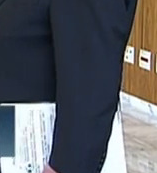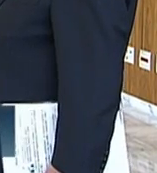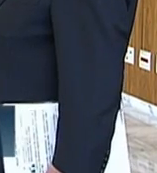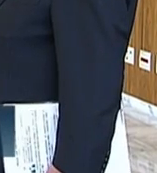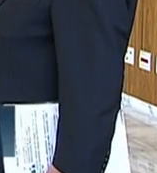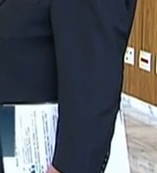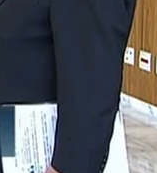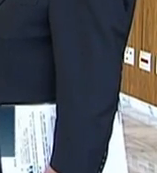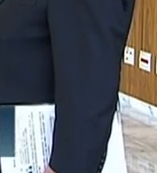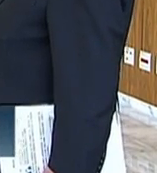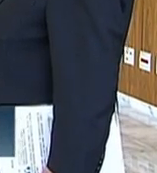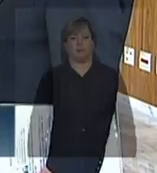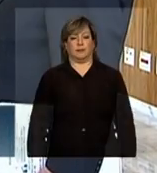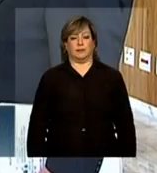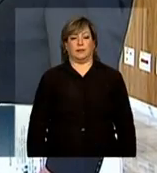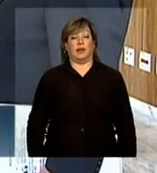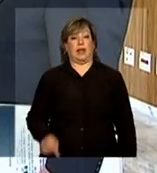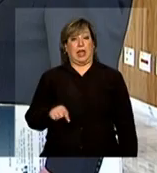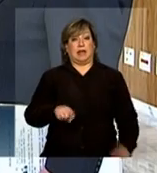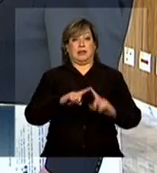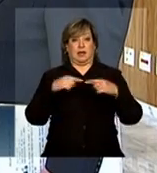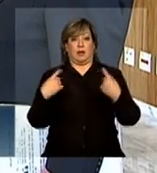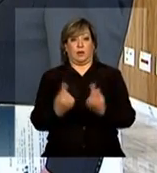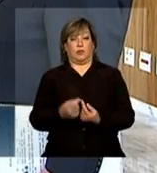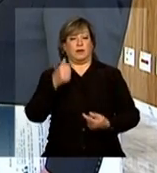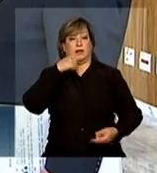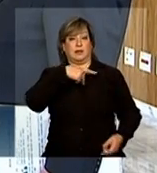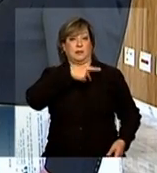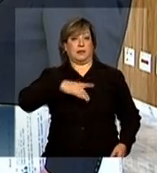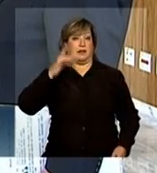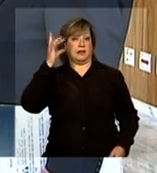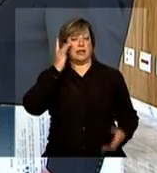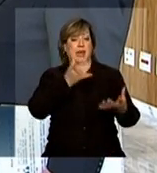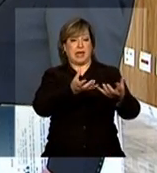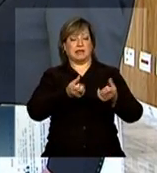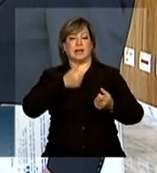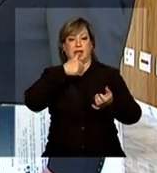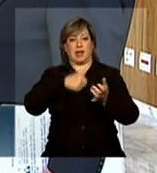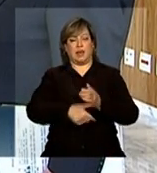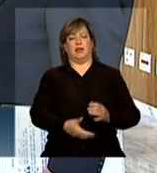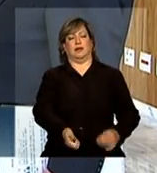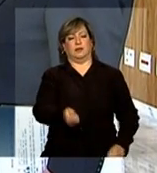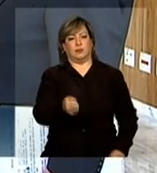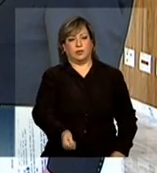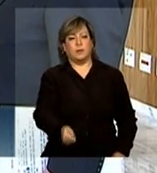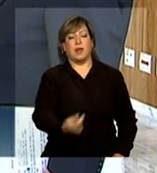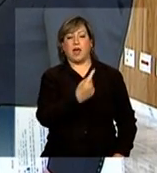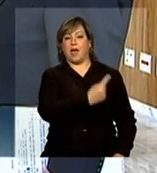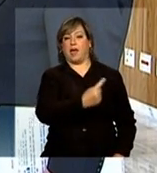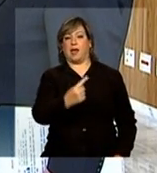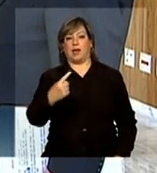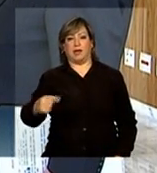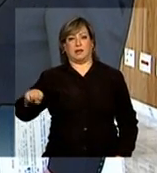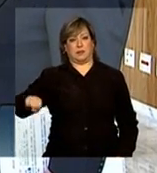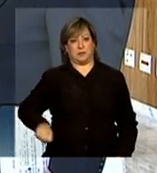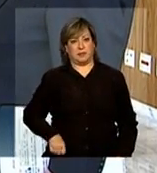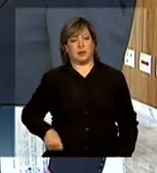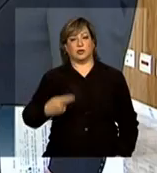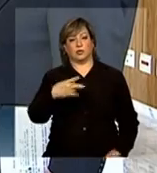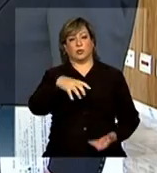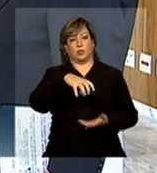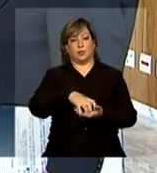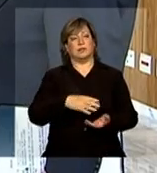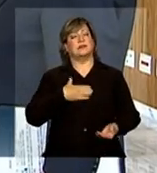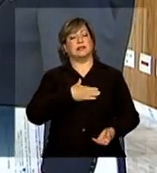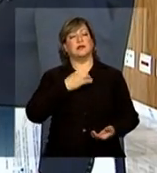Nessa cerimônia, então, a presidenta Dilma recebe as cartas, cumprimenta cada embaixador e a sua equipe, desejando